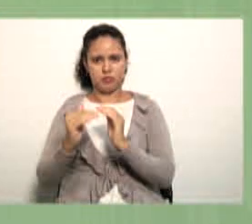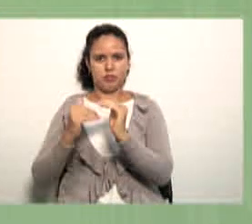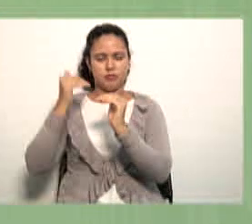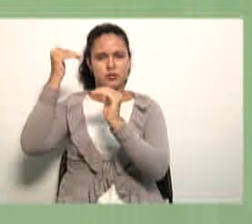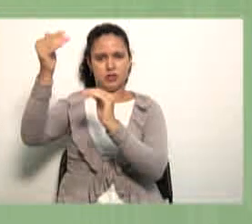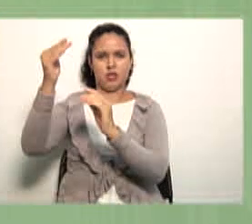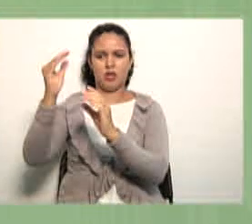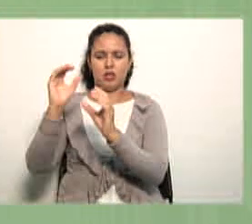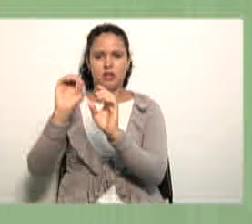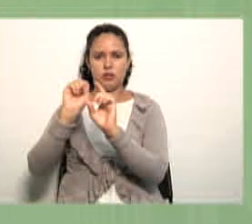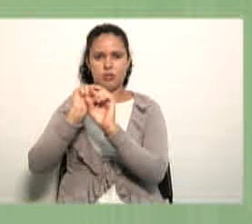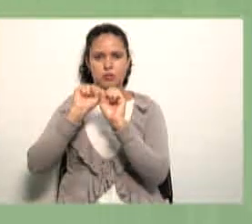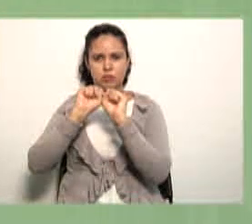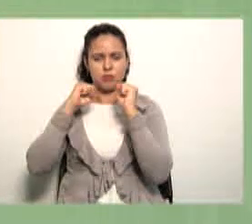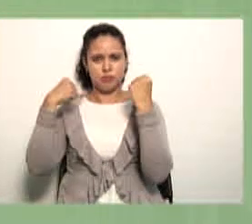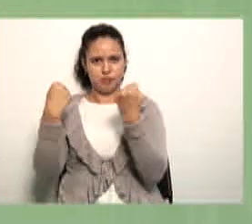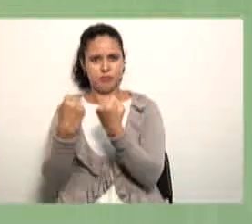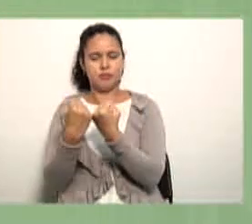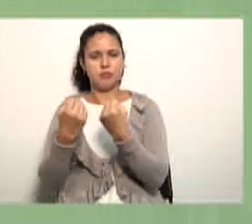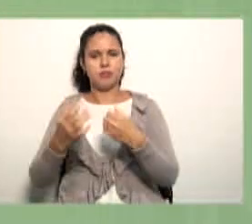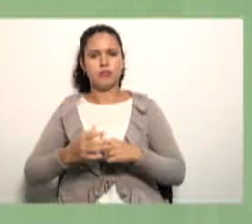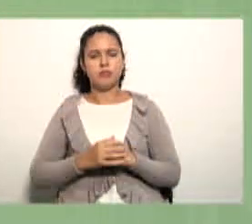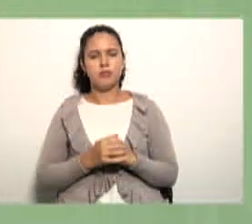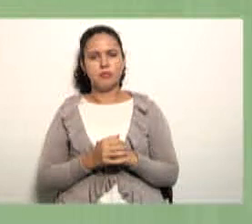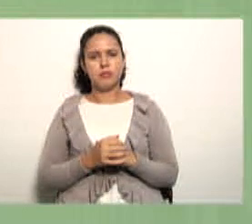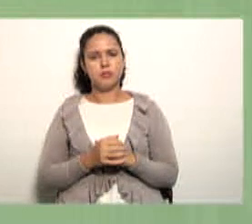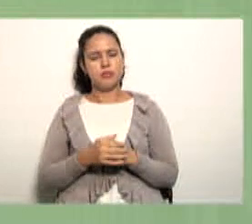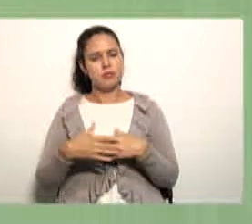social e assim por diante.